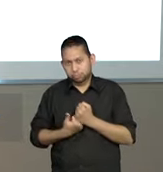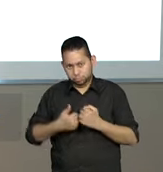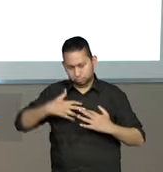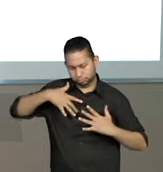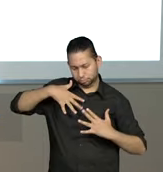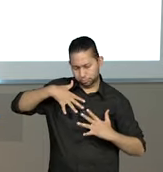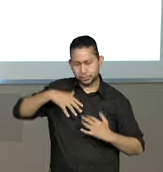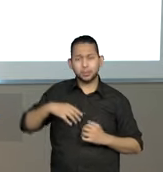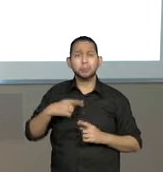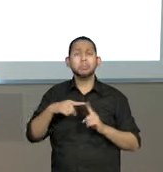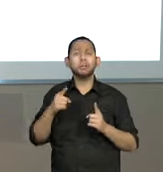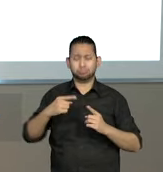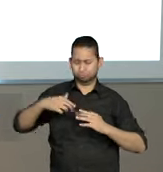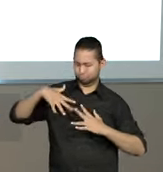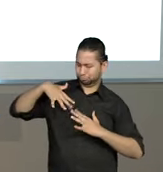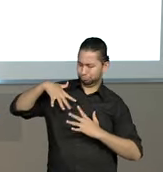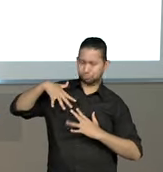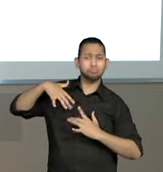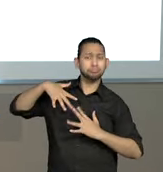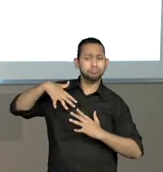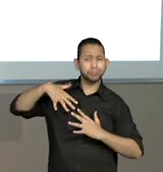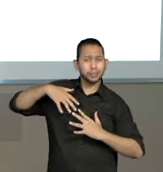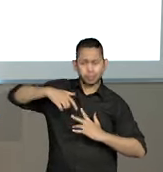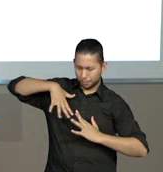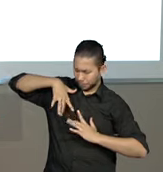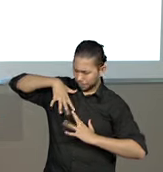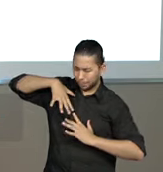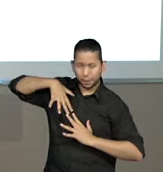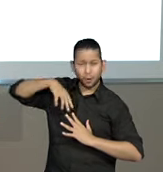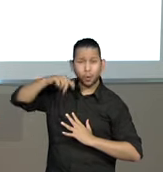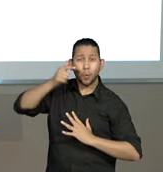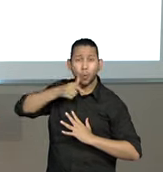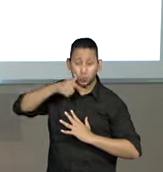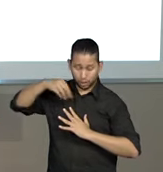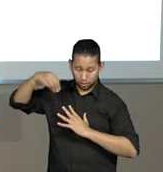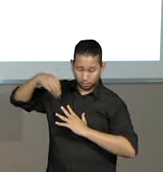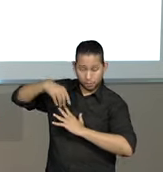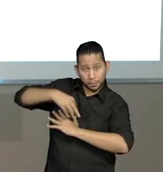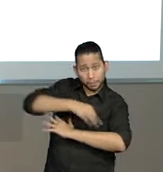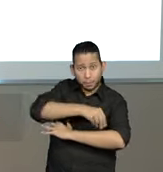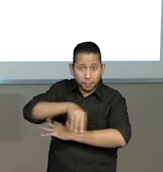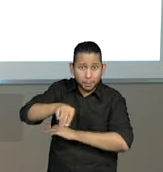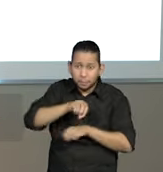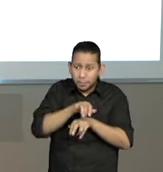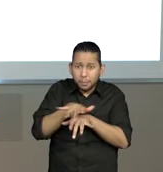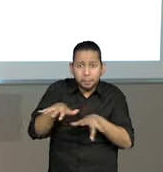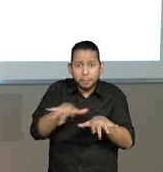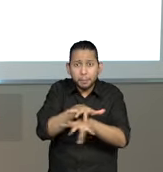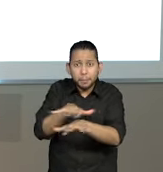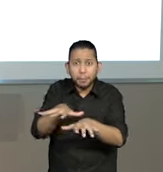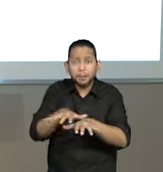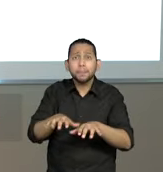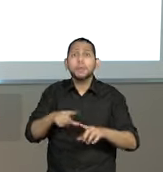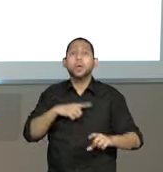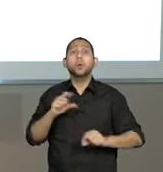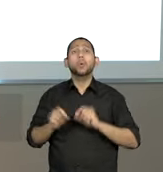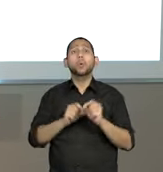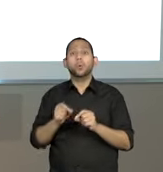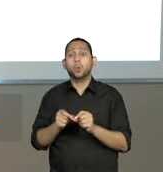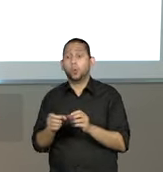esses neurônios, para conseguir mandar a mensagem lá para longe, eles se reúnem